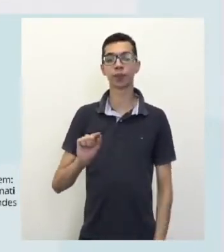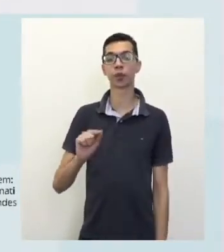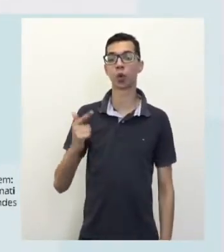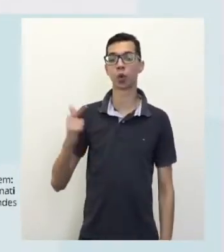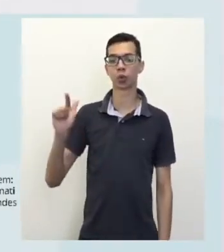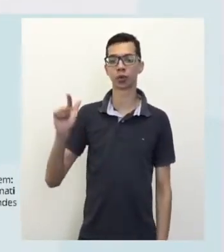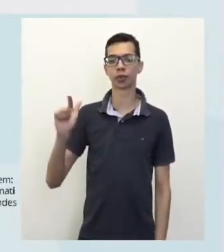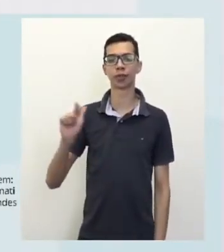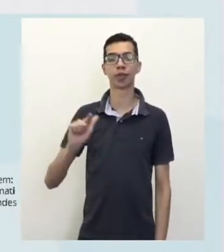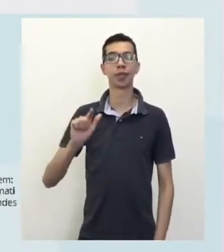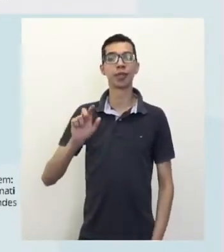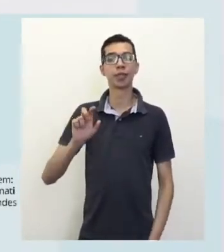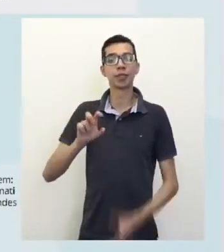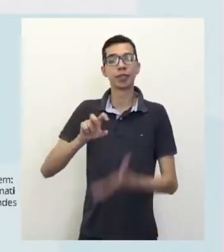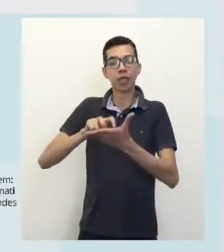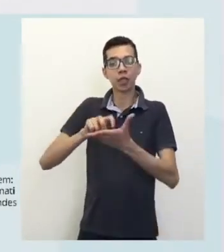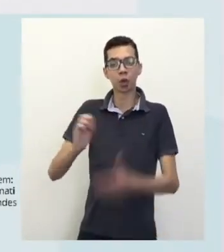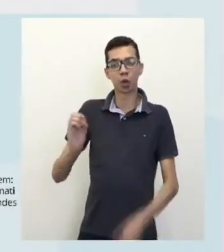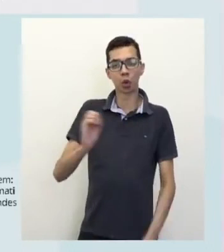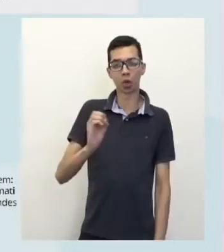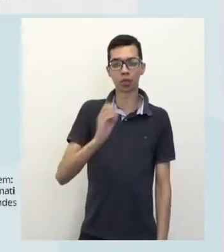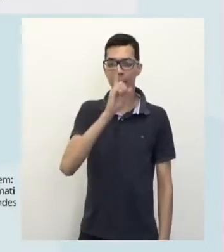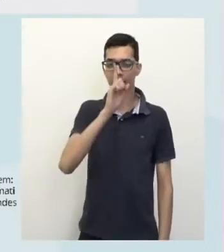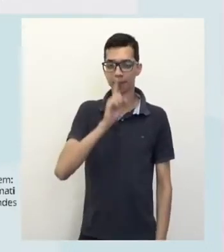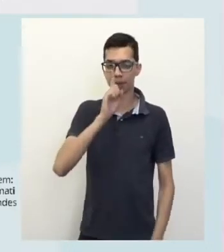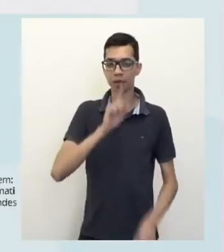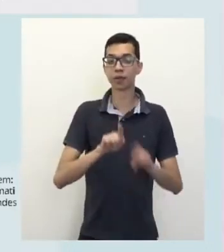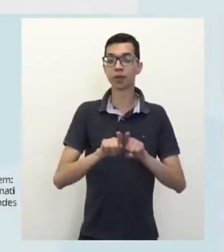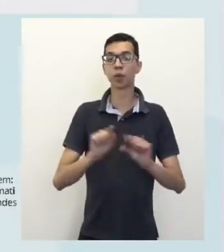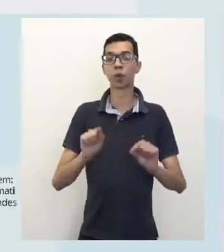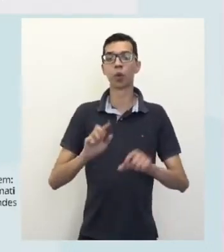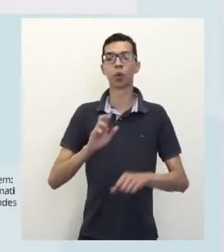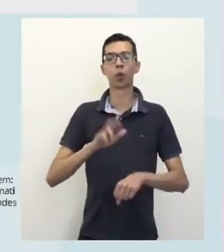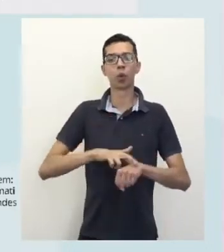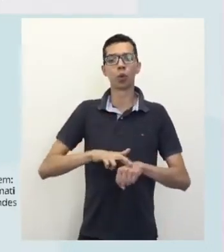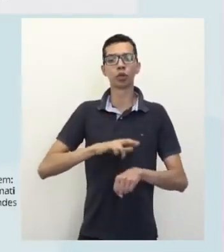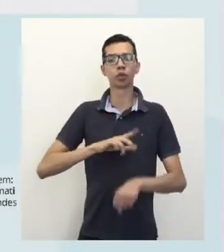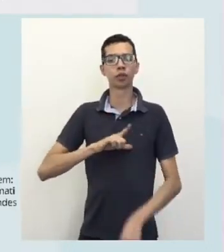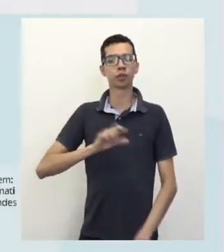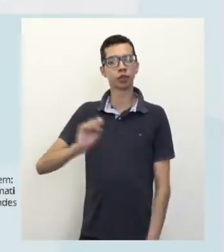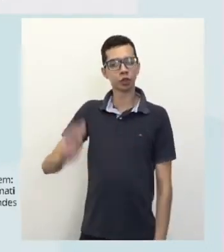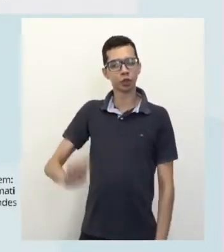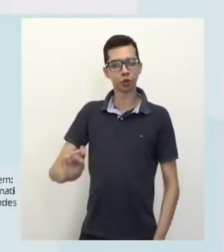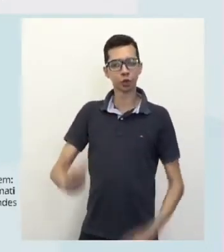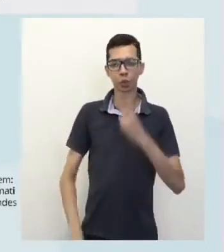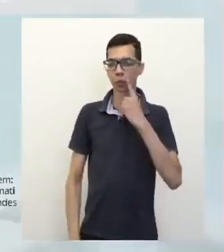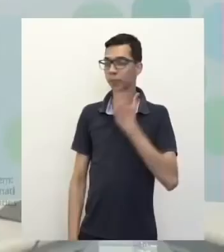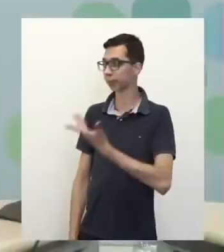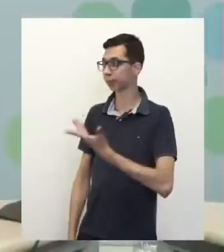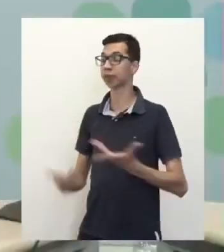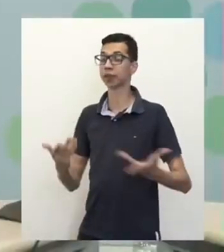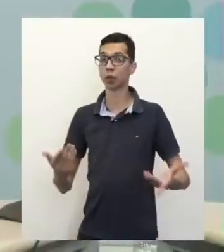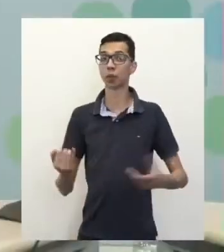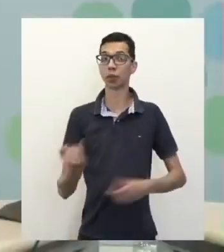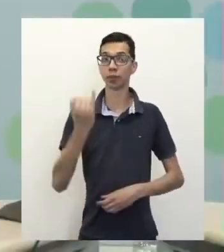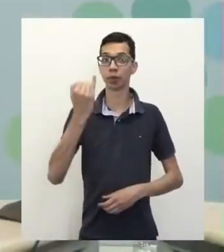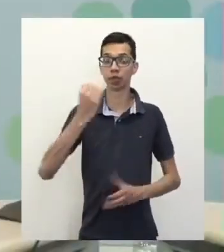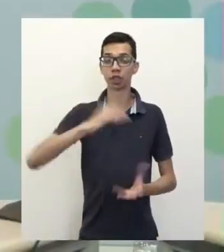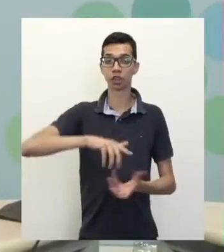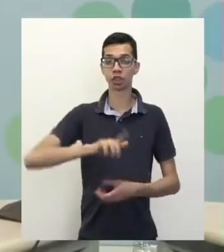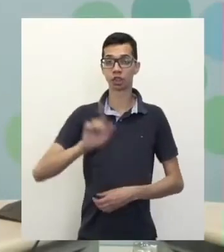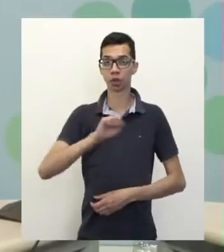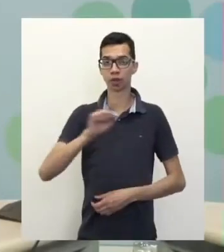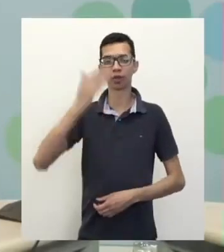tonalidade amarela. Lembrando, né, que região é um conceito estruturante da geografia. Então, é importante a gente ter